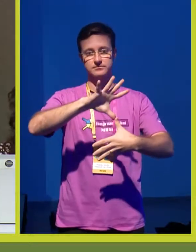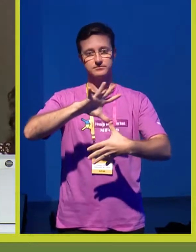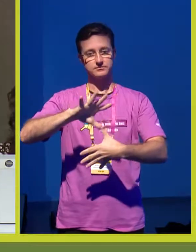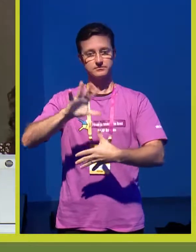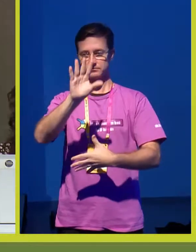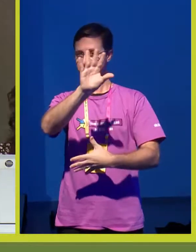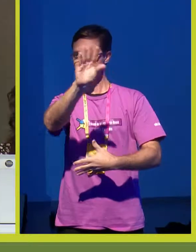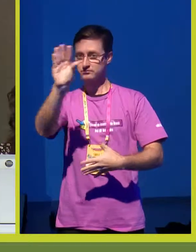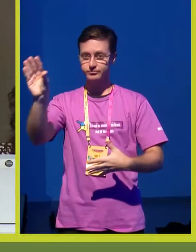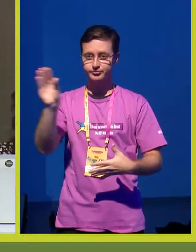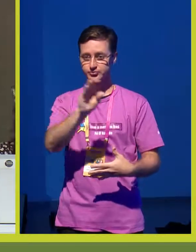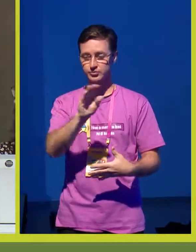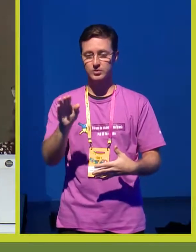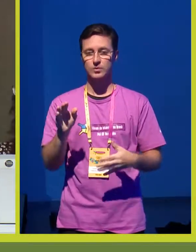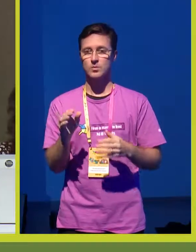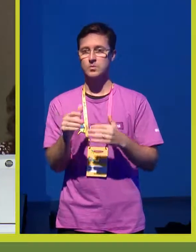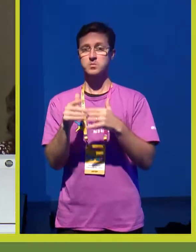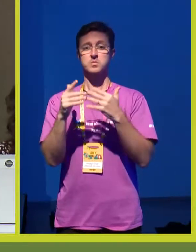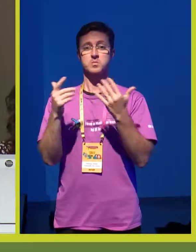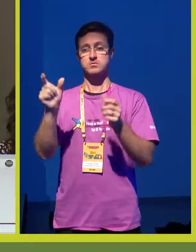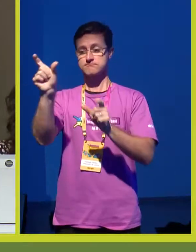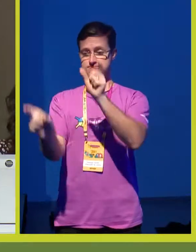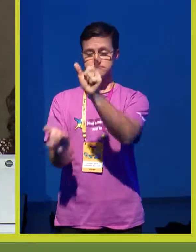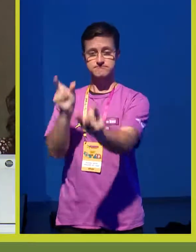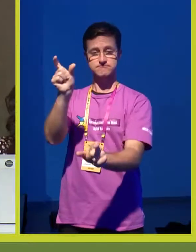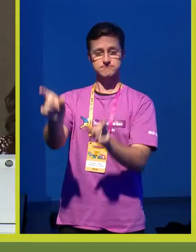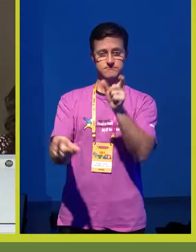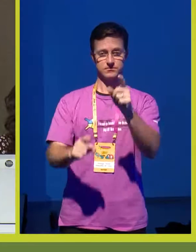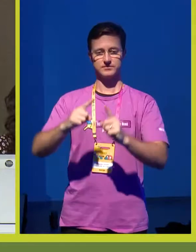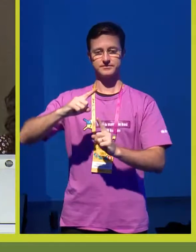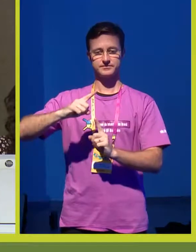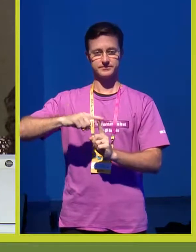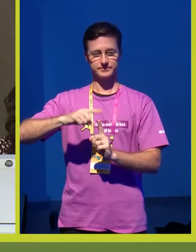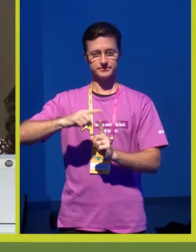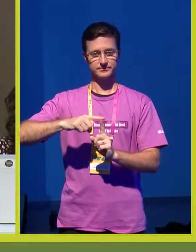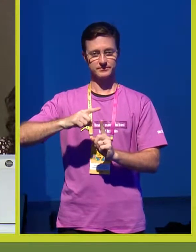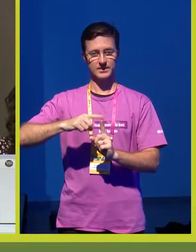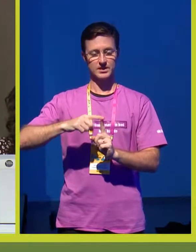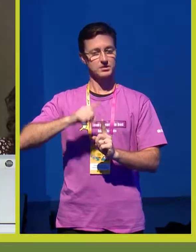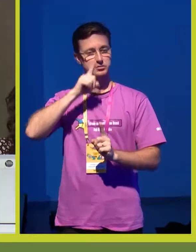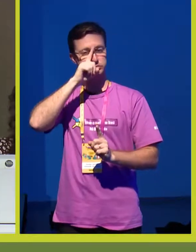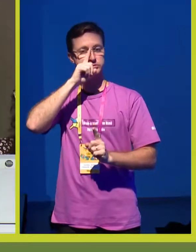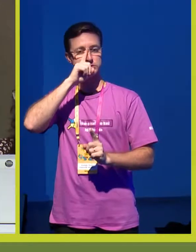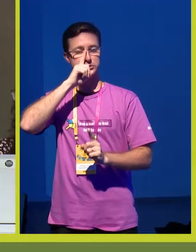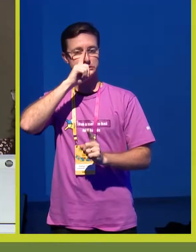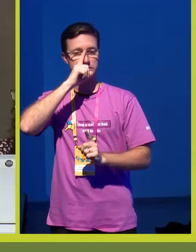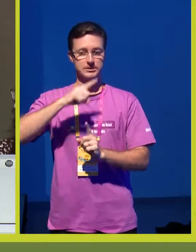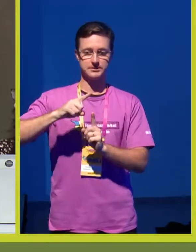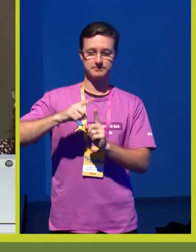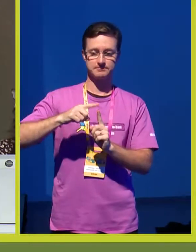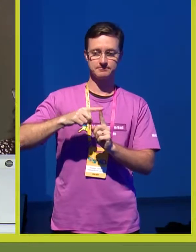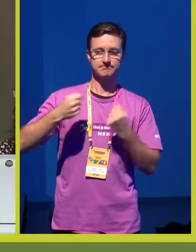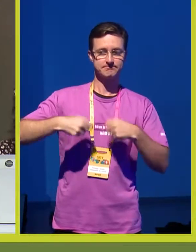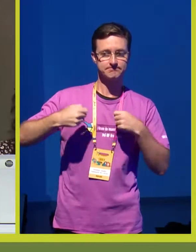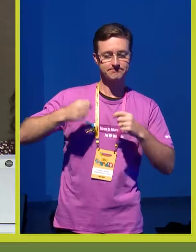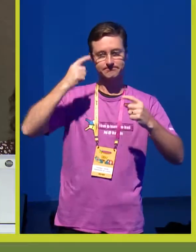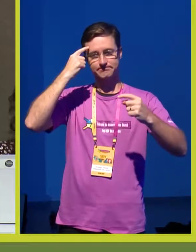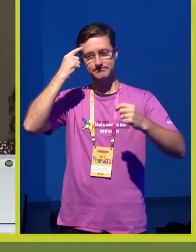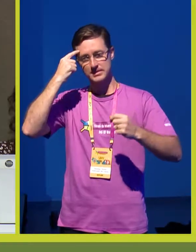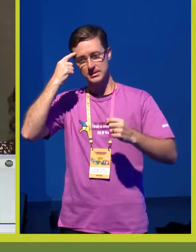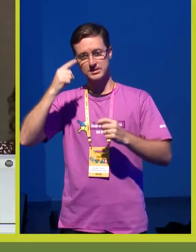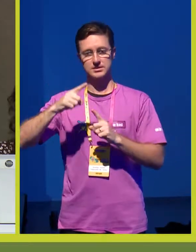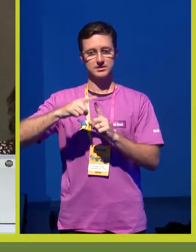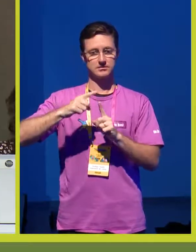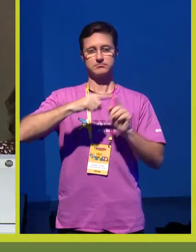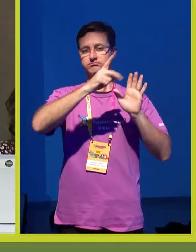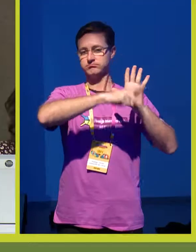infográfico, sobre quais são os tipos de riscos, as questões relevantes que precisam ser pensadas, que estão